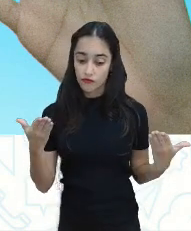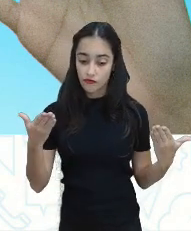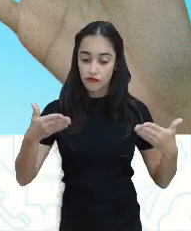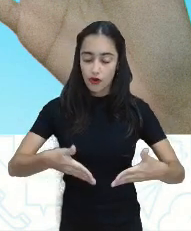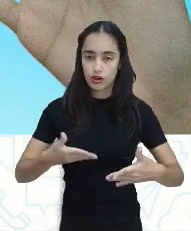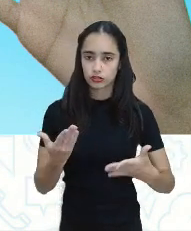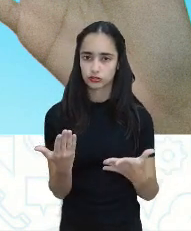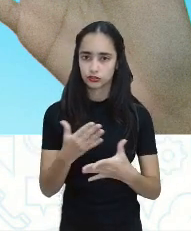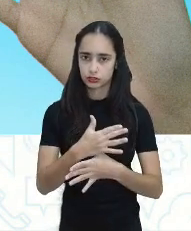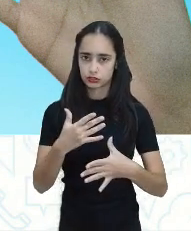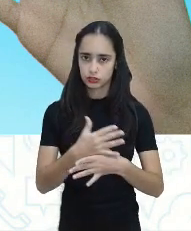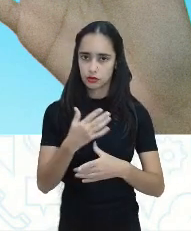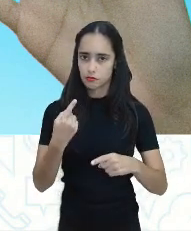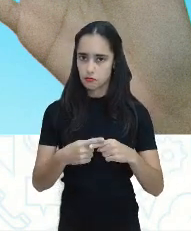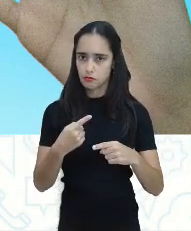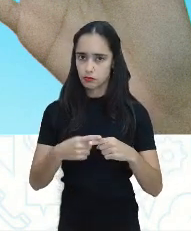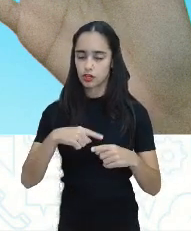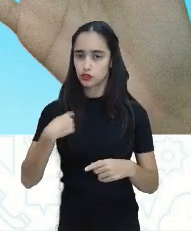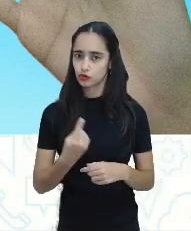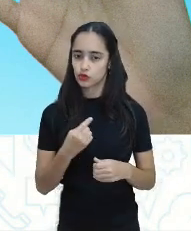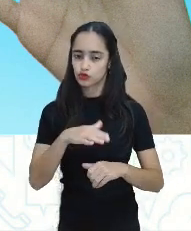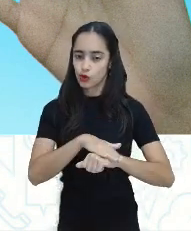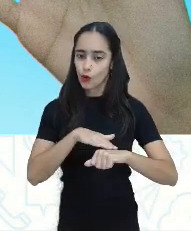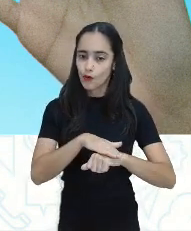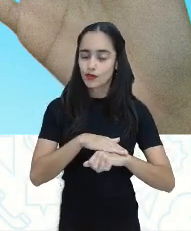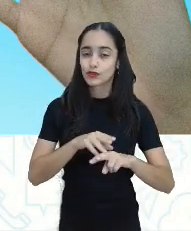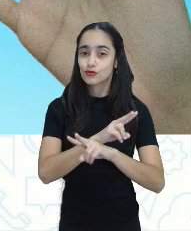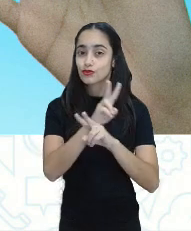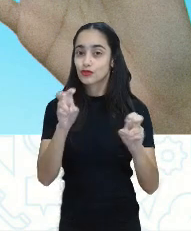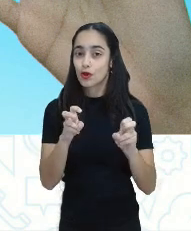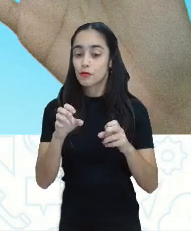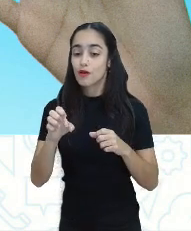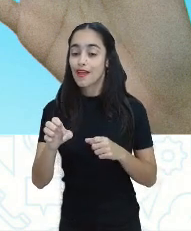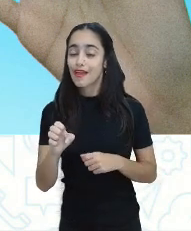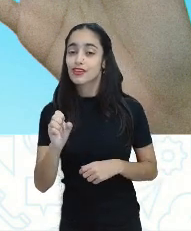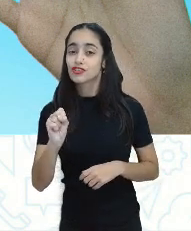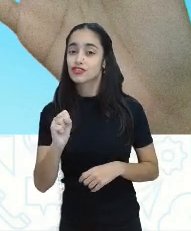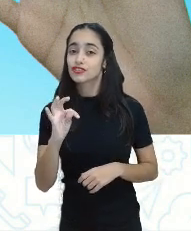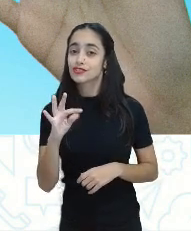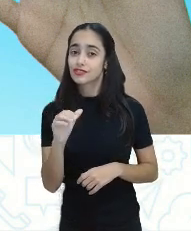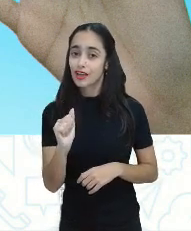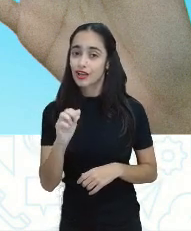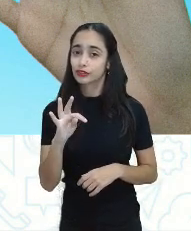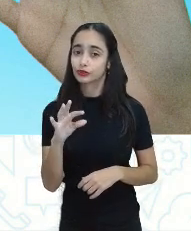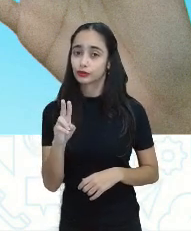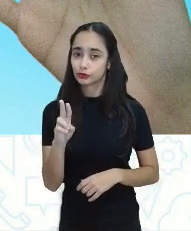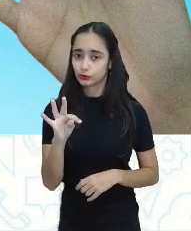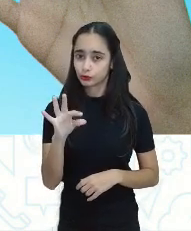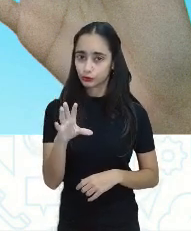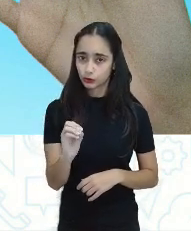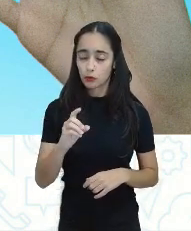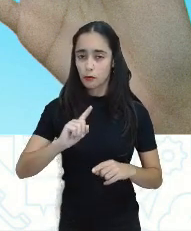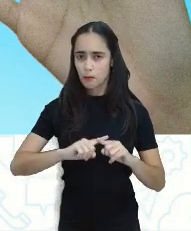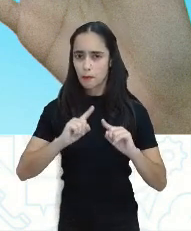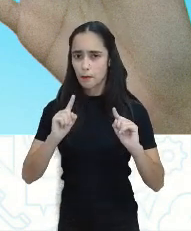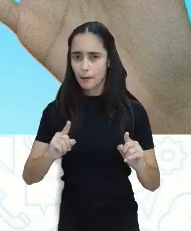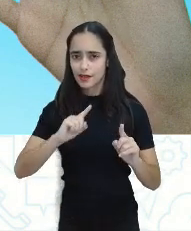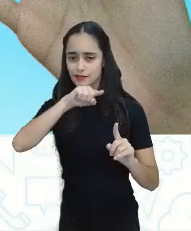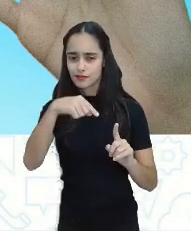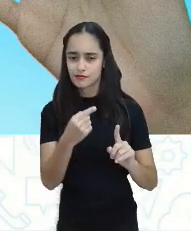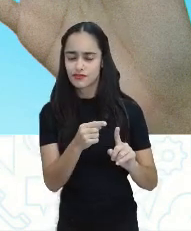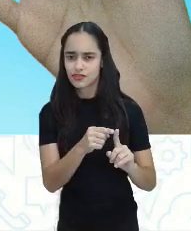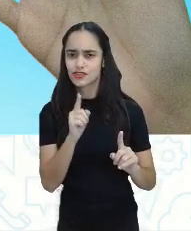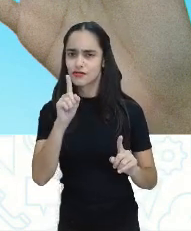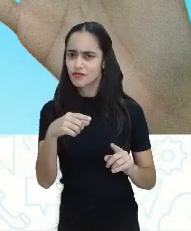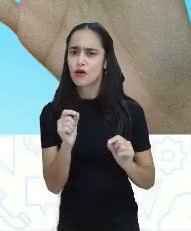urbanas porque a gente está falando do estatuto, né, da cidade. Mas a função desse estatuto é justamente